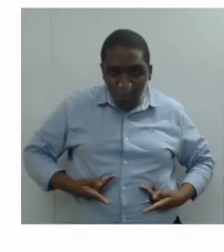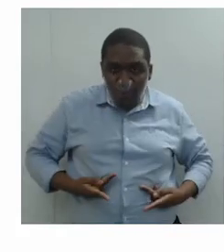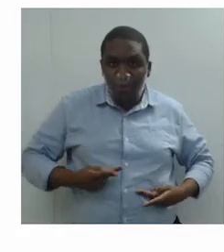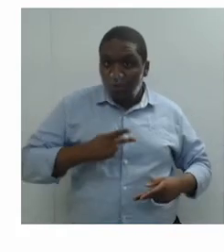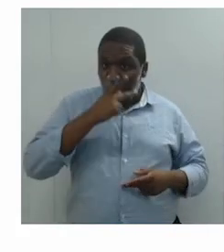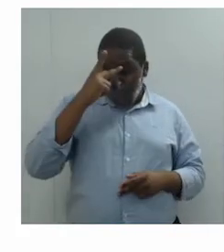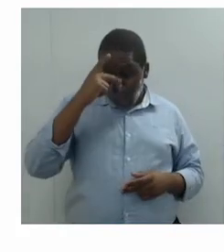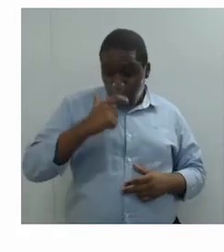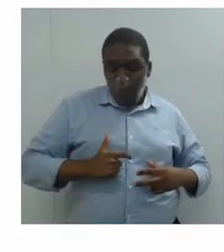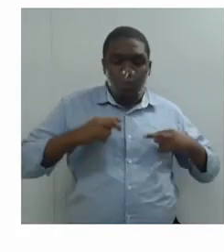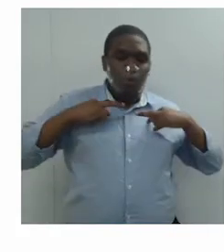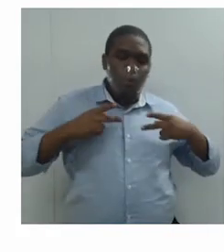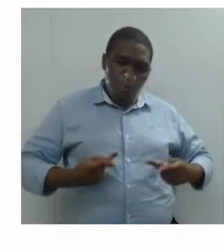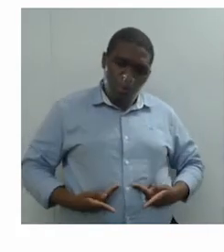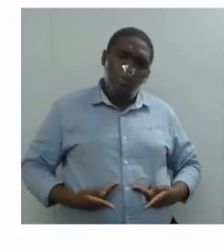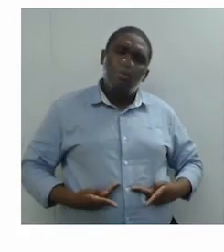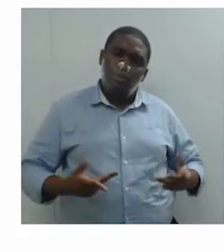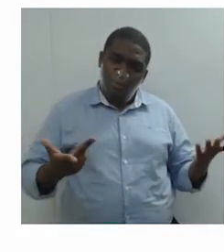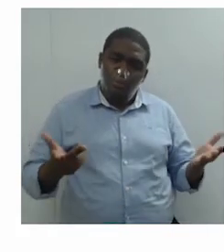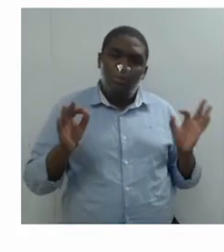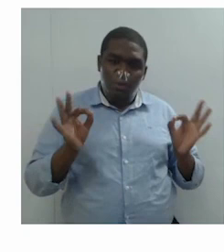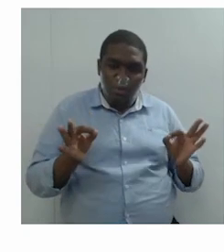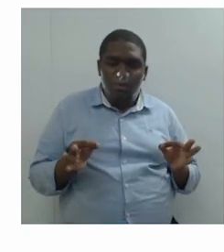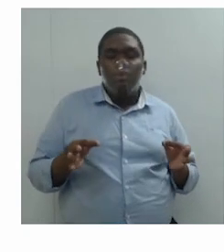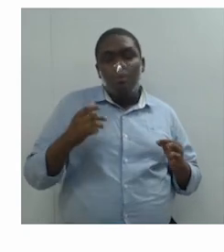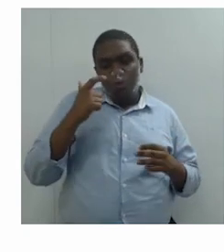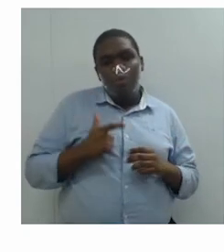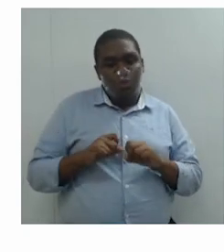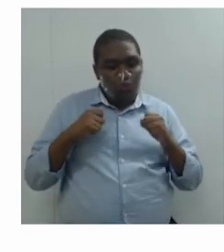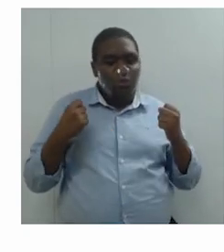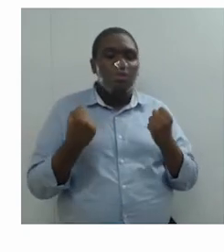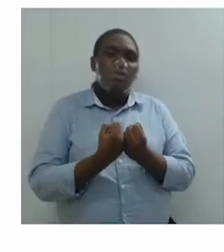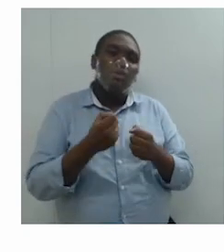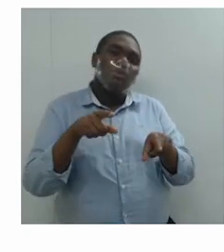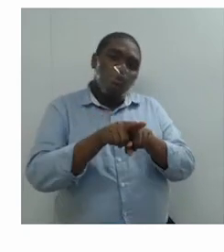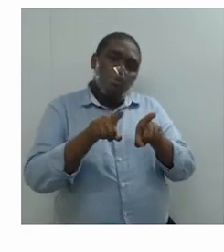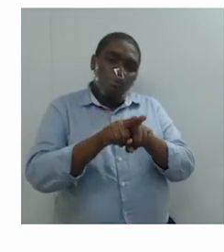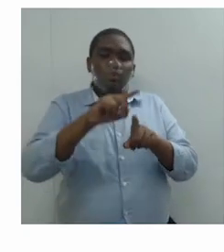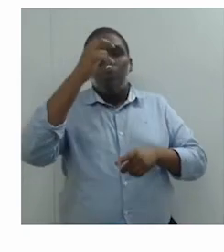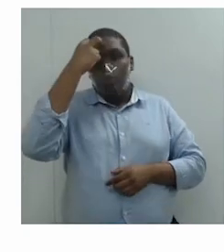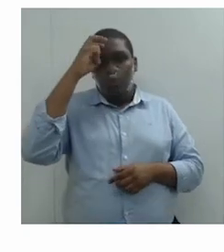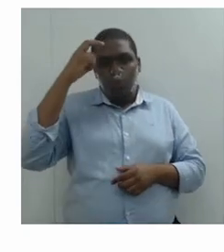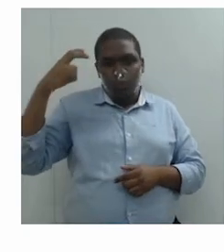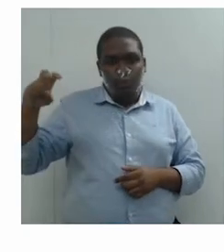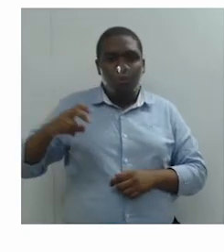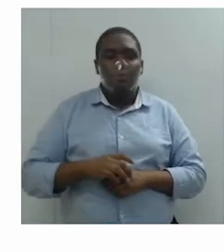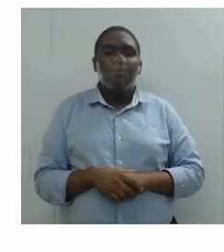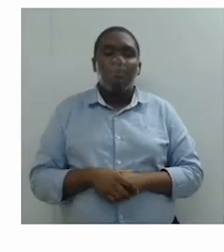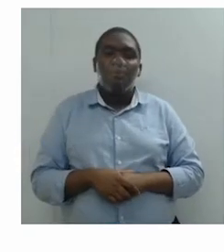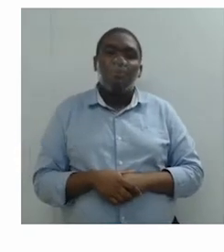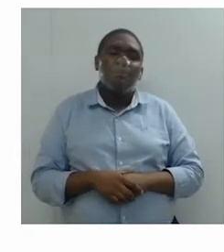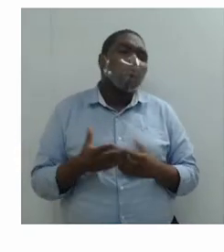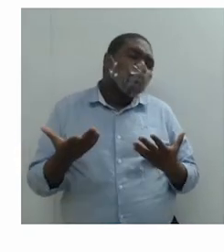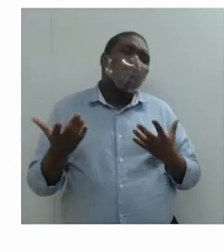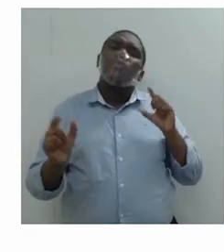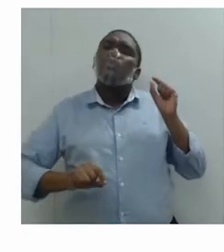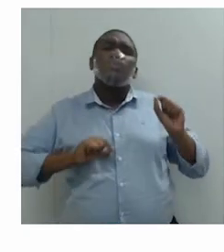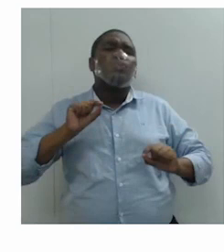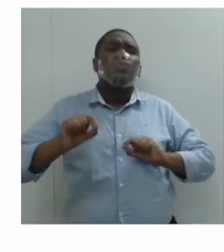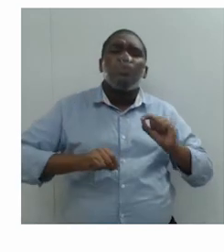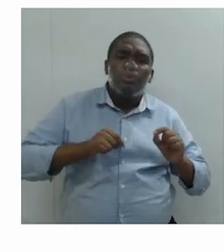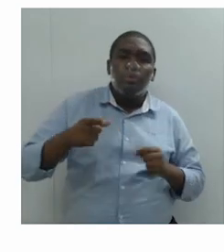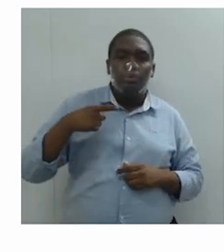ser humano, por sua vez um ser social e um ser cultural. E aí eu vou trazer o quê?